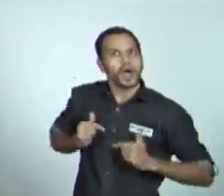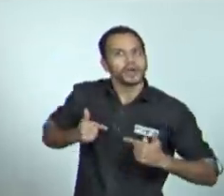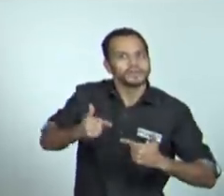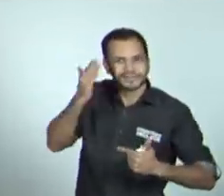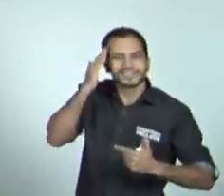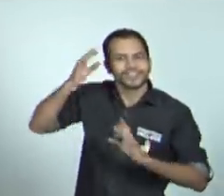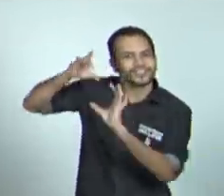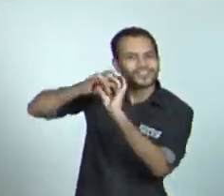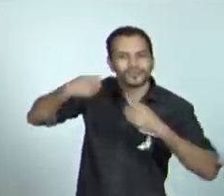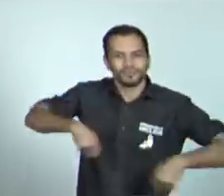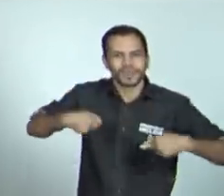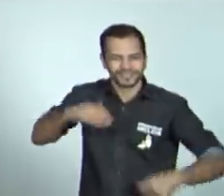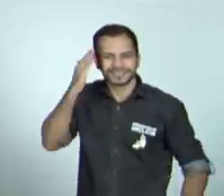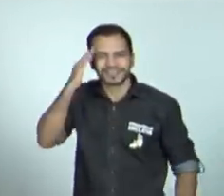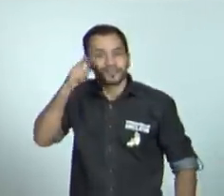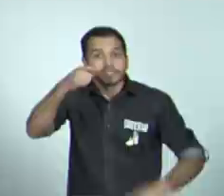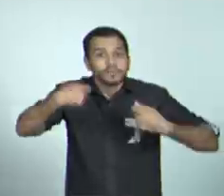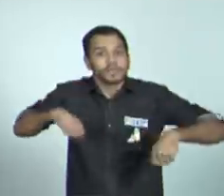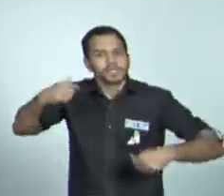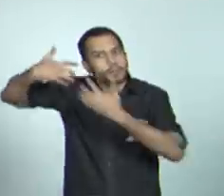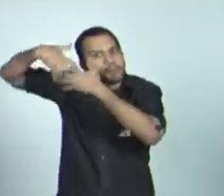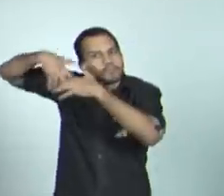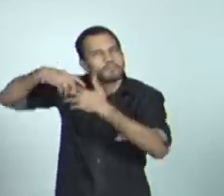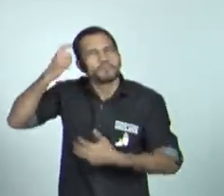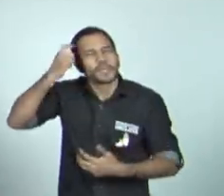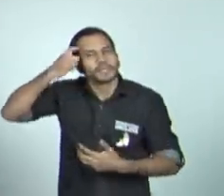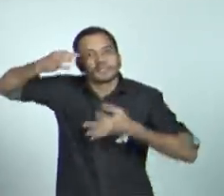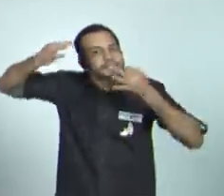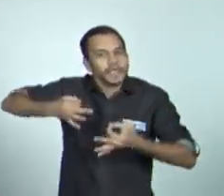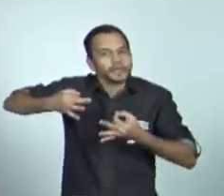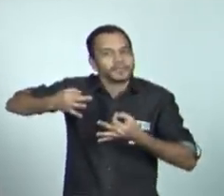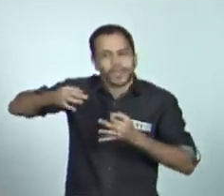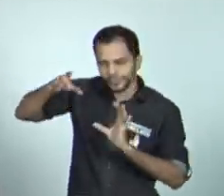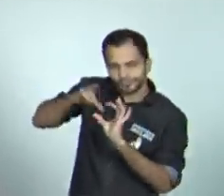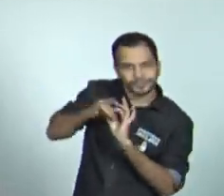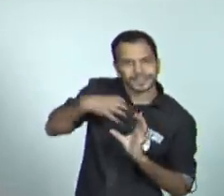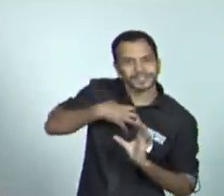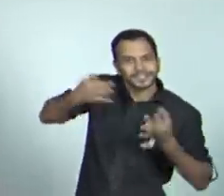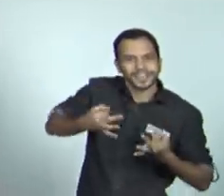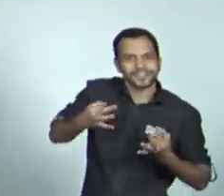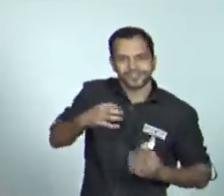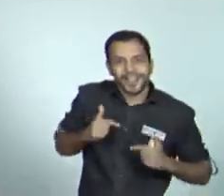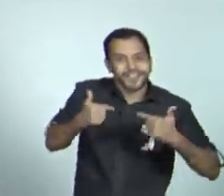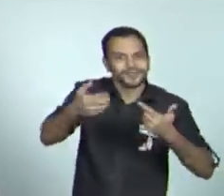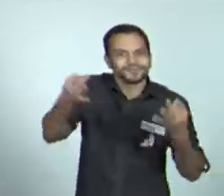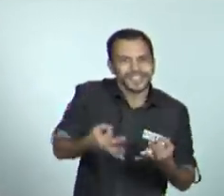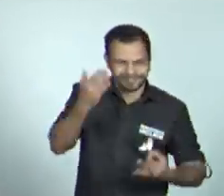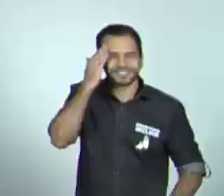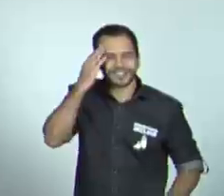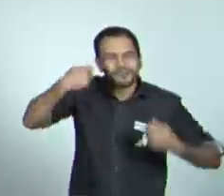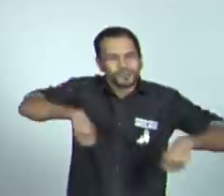ela daqui a pouco se reflete sua forma que a gente acha ali e a gente não se toca disso queridos o